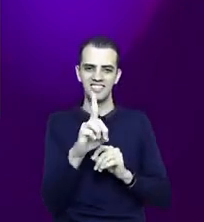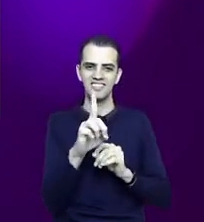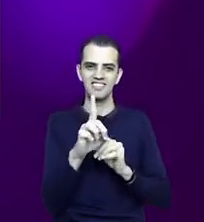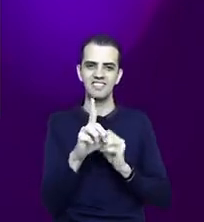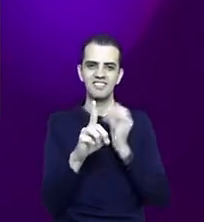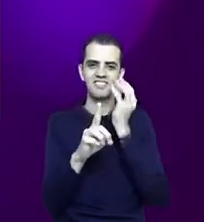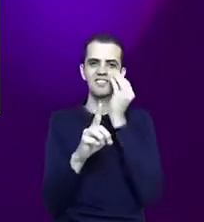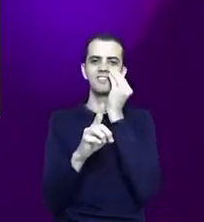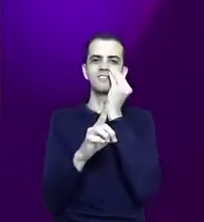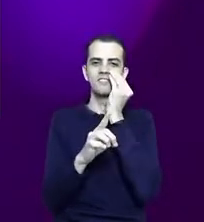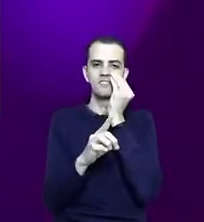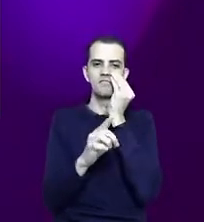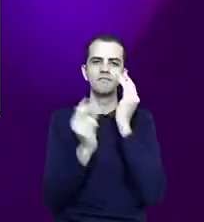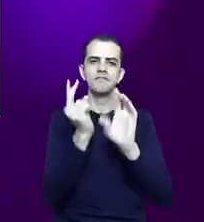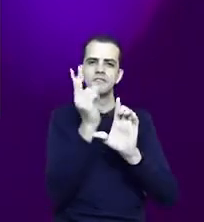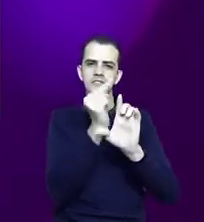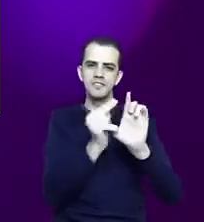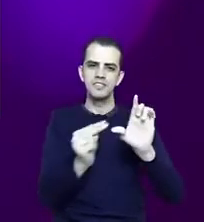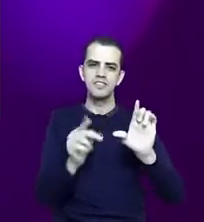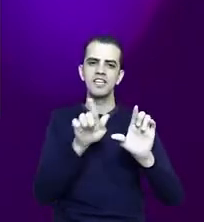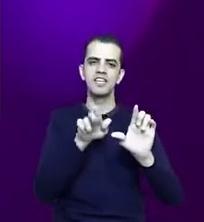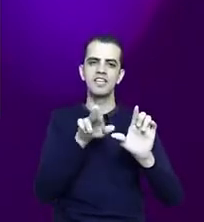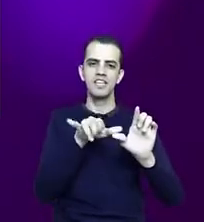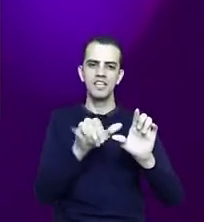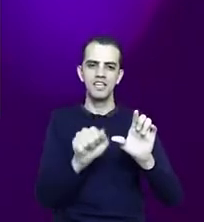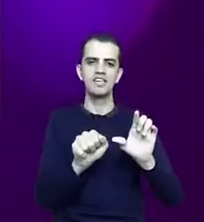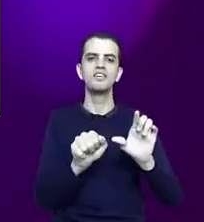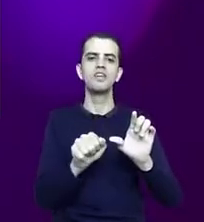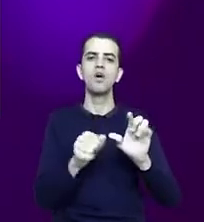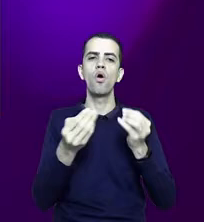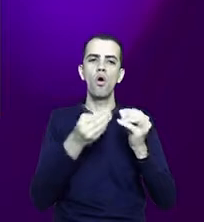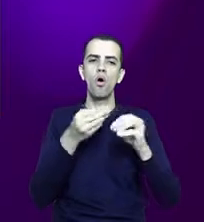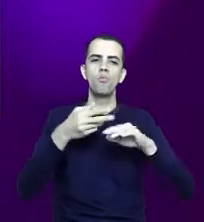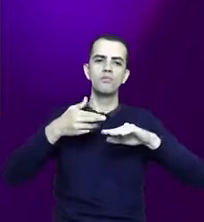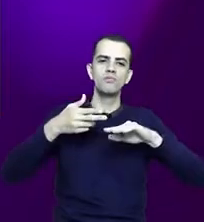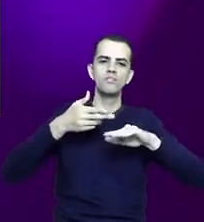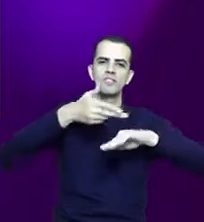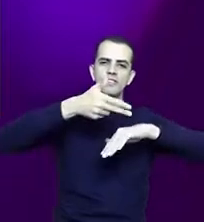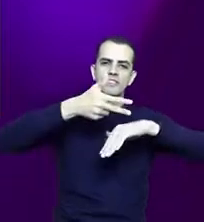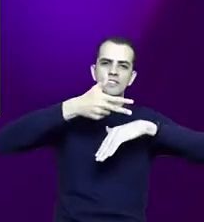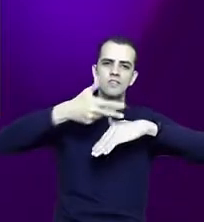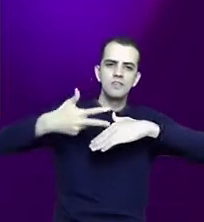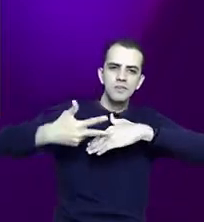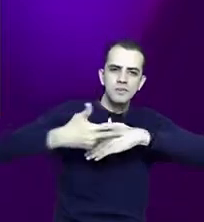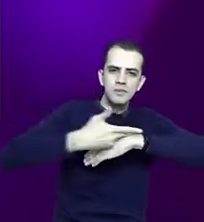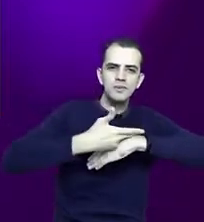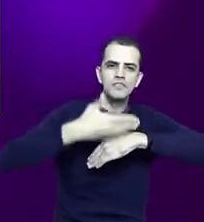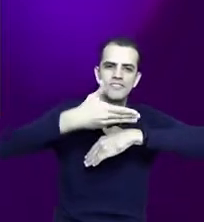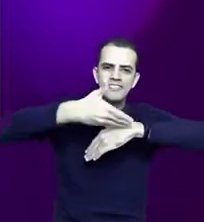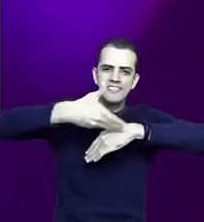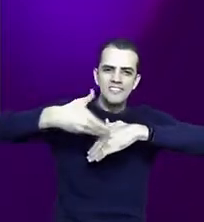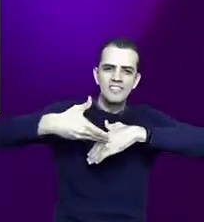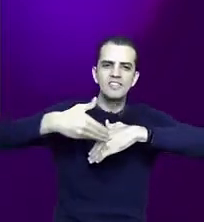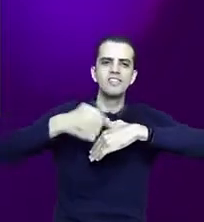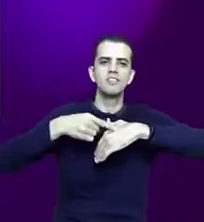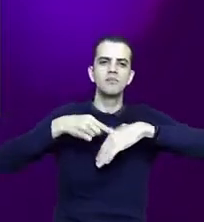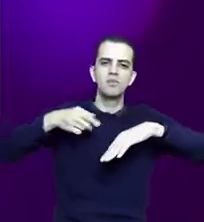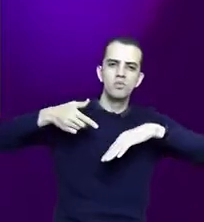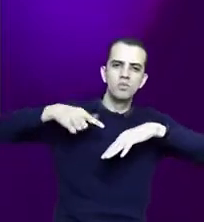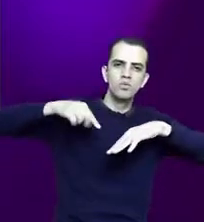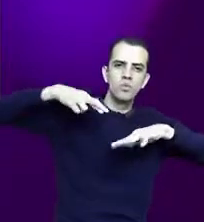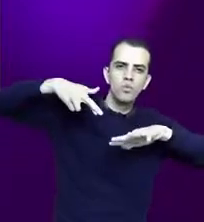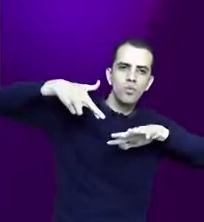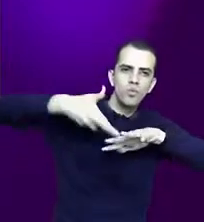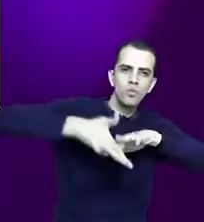tomografia, desenhamos guias cirúrgicos, esses guias cirúrgicos são guias de corte e de perfuração, que indicam ao cirurgião onde ele